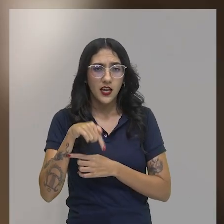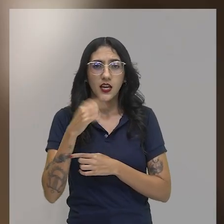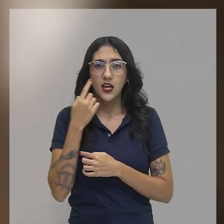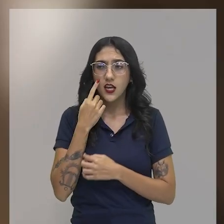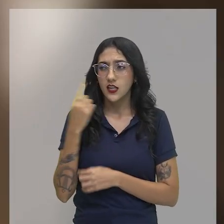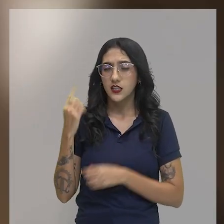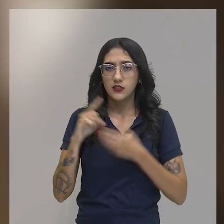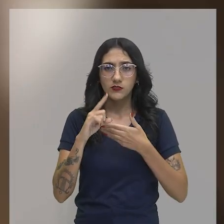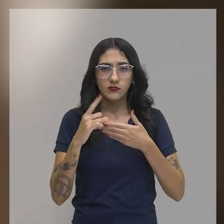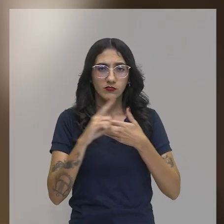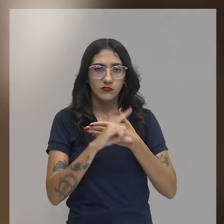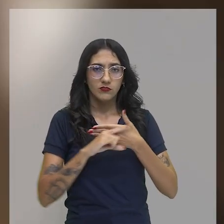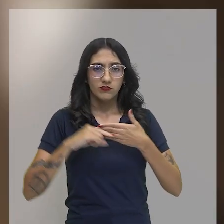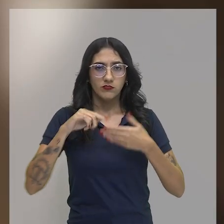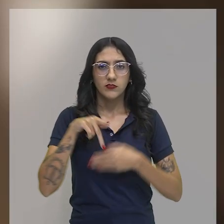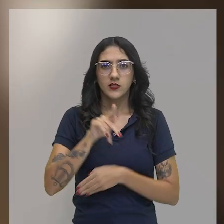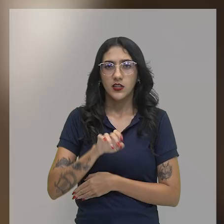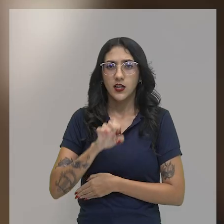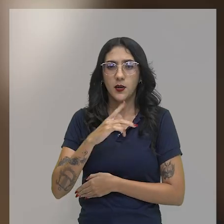Kepler,